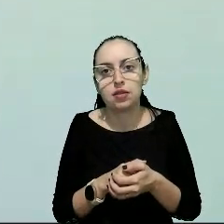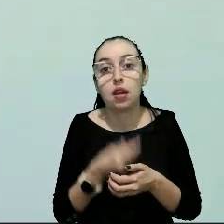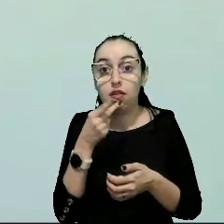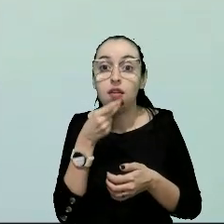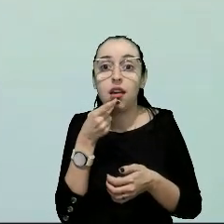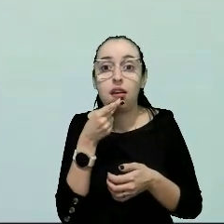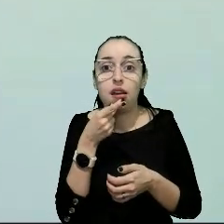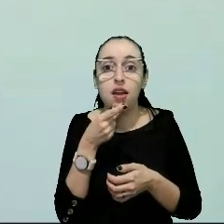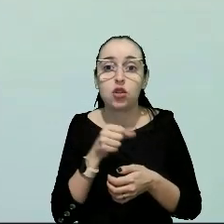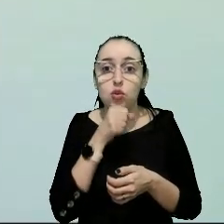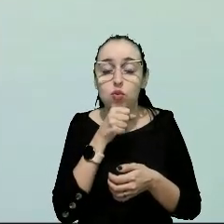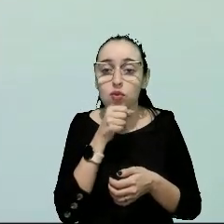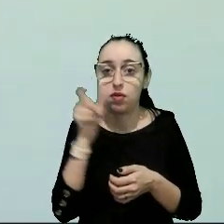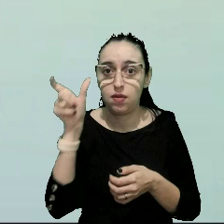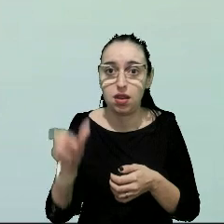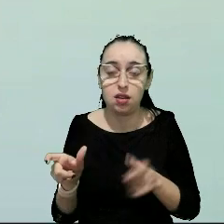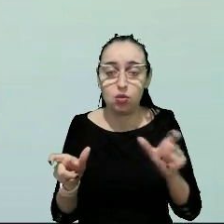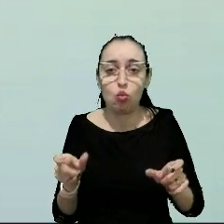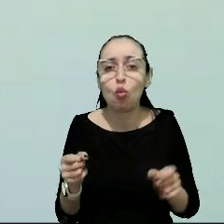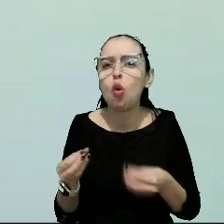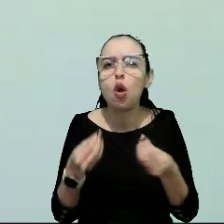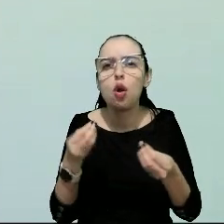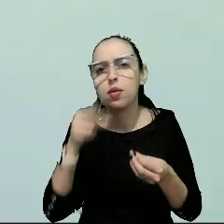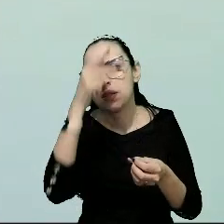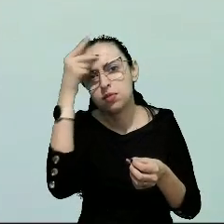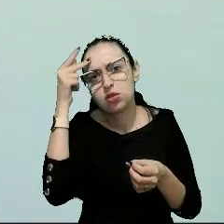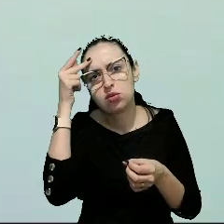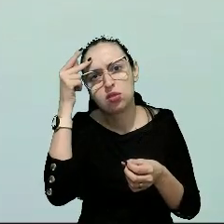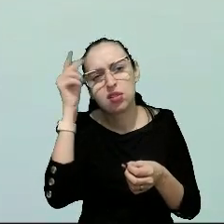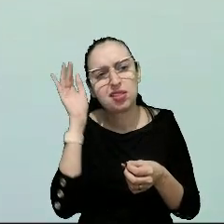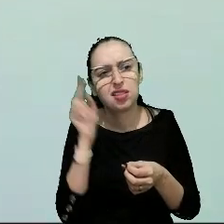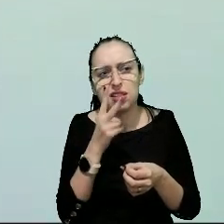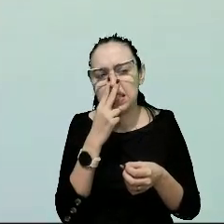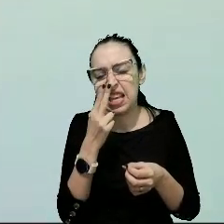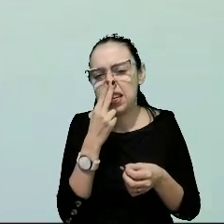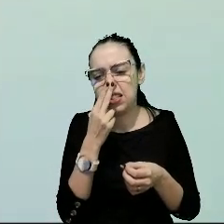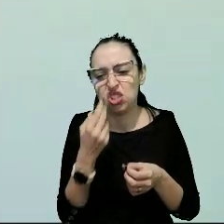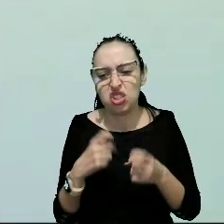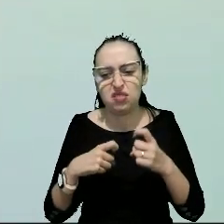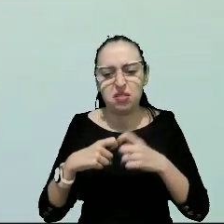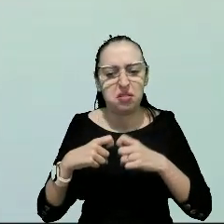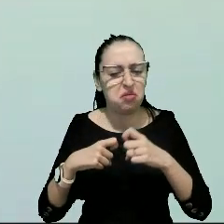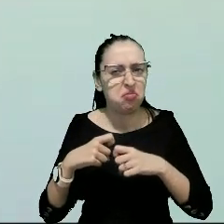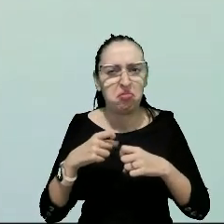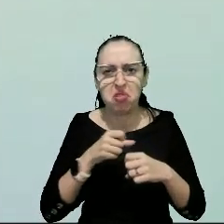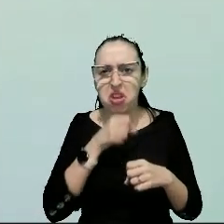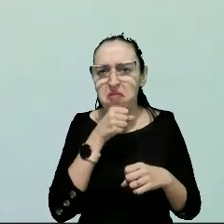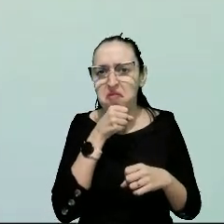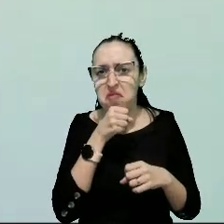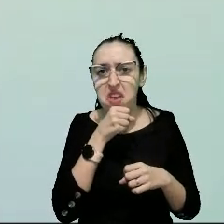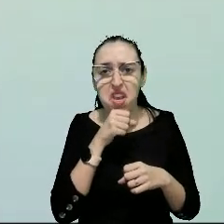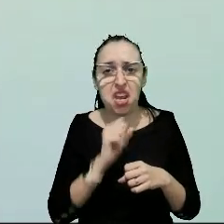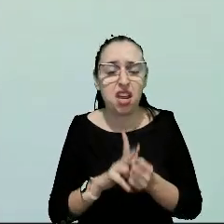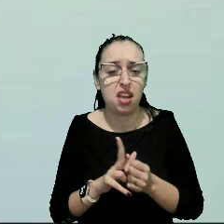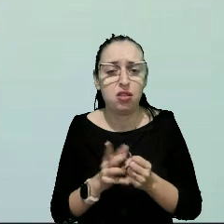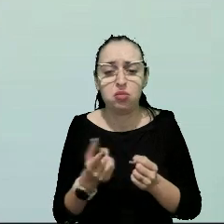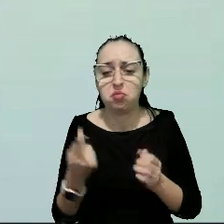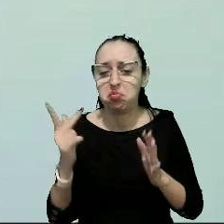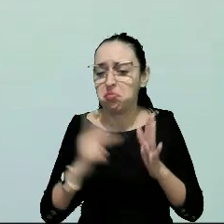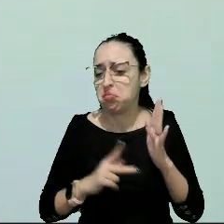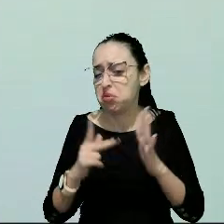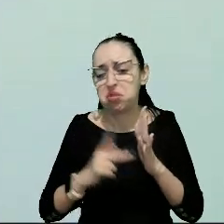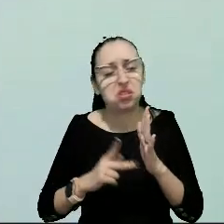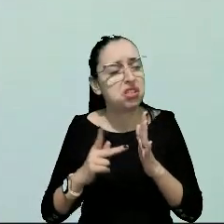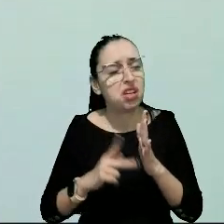é o que eles me dizem, né? Como as pessoas acham que velho não transa, velho não tem projeto, velho não pode ter